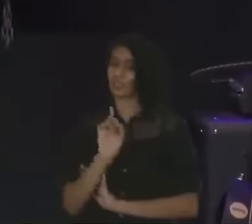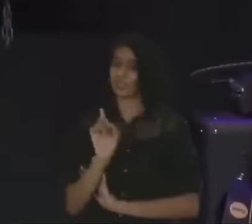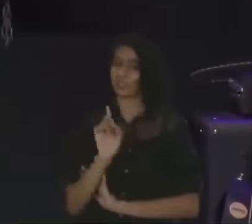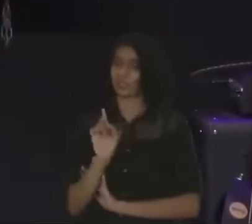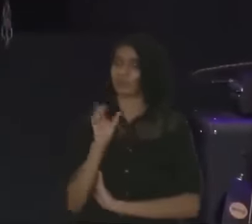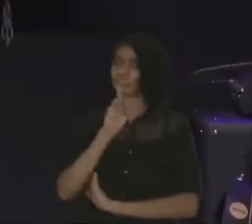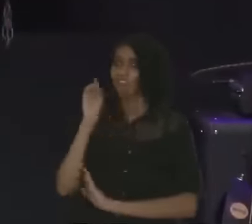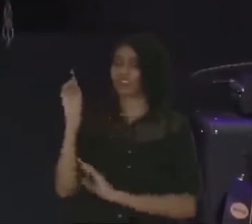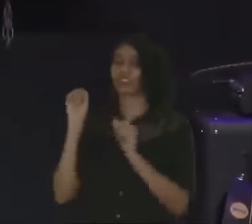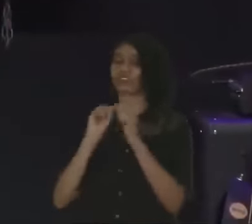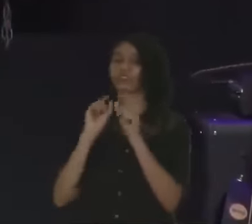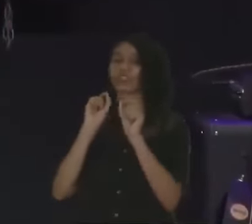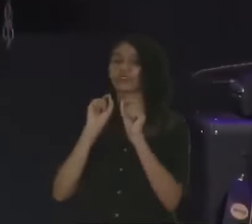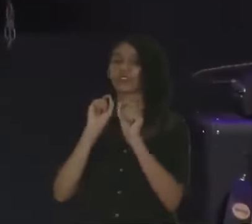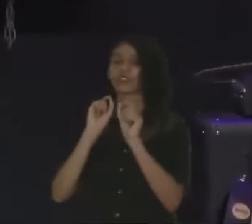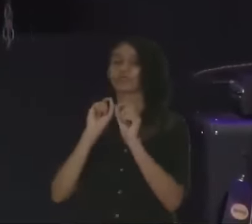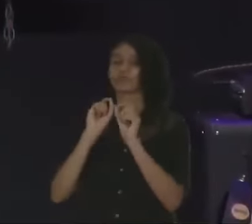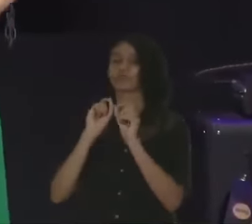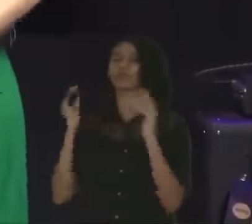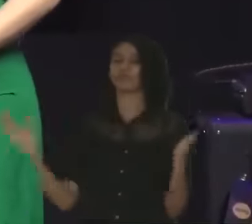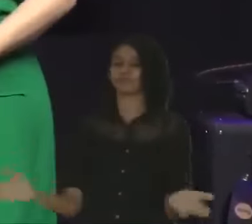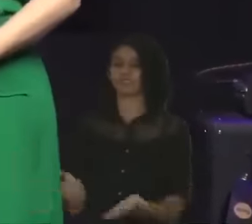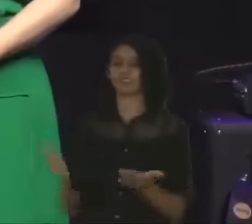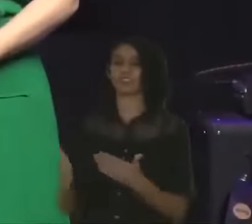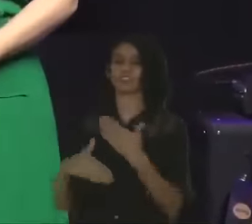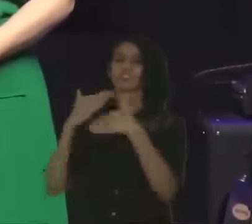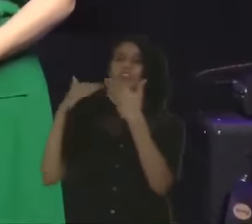por Deus promovido aqui